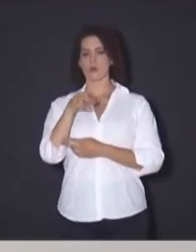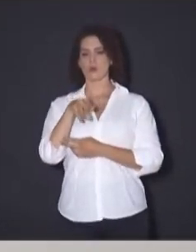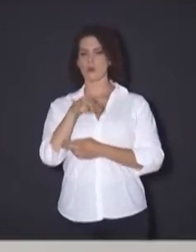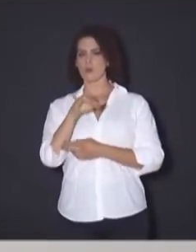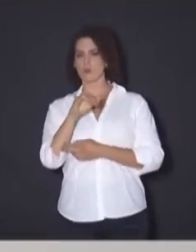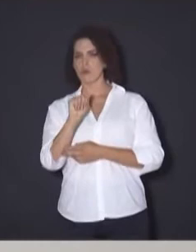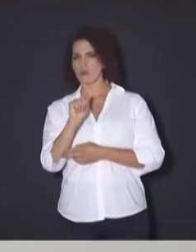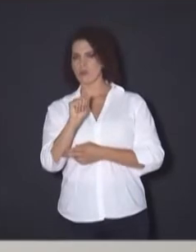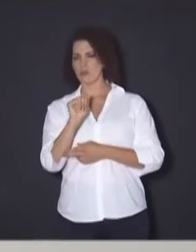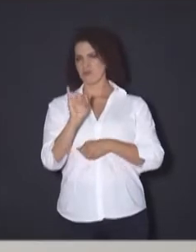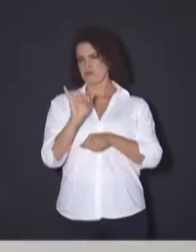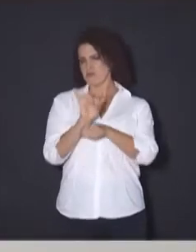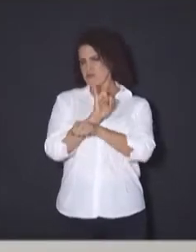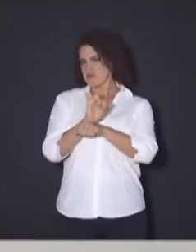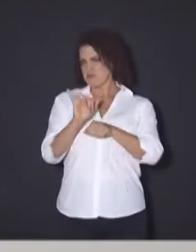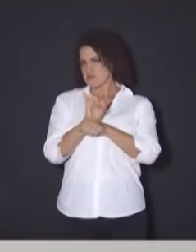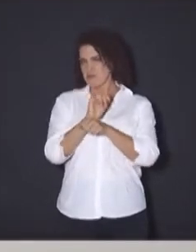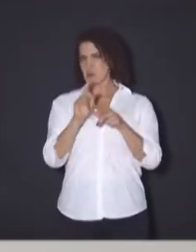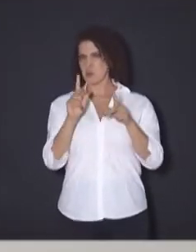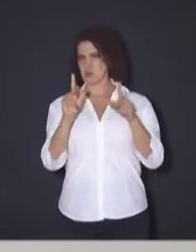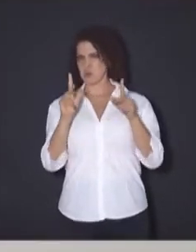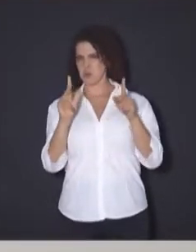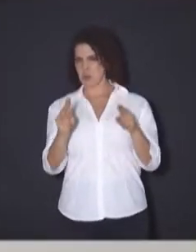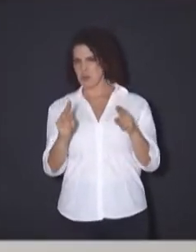são as mesmas